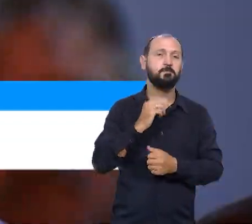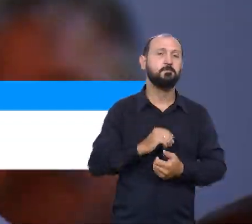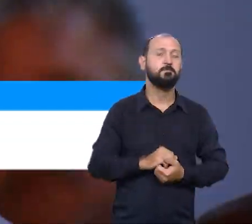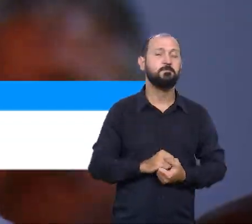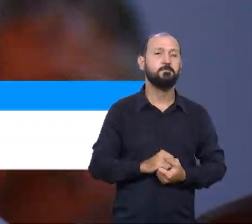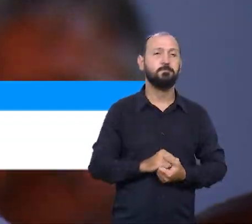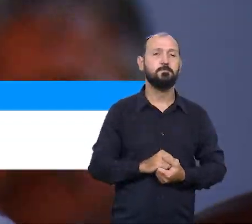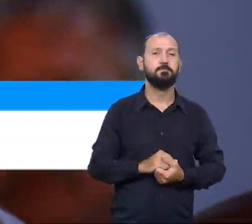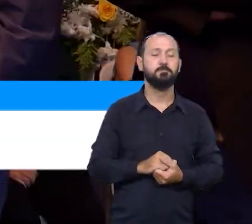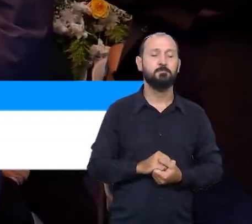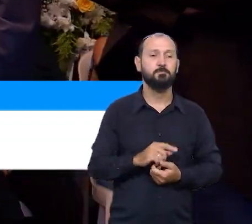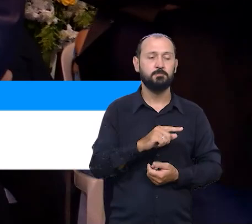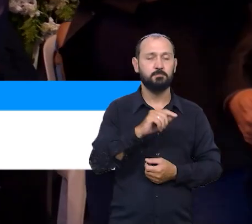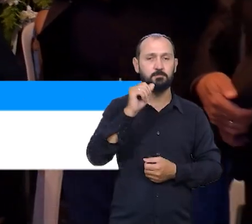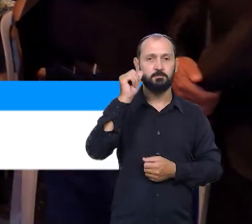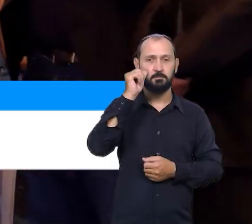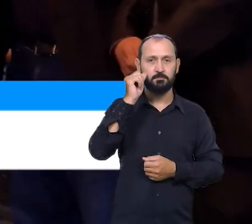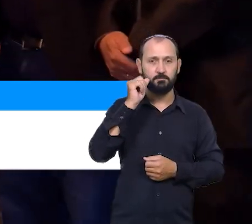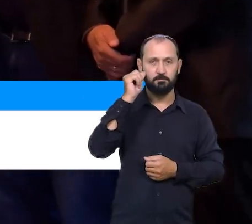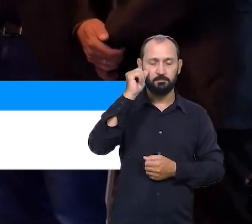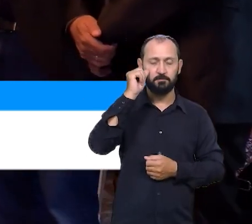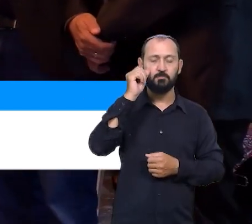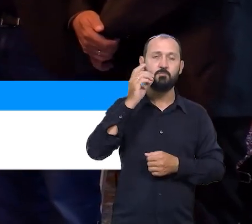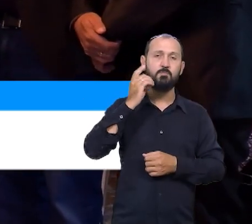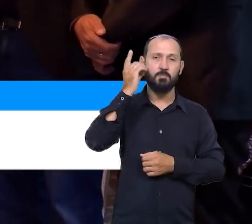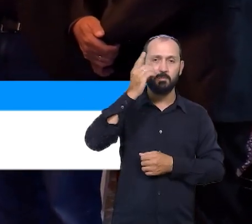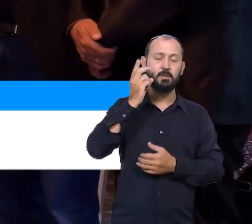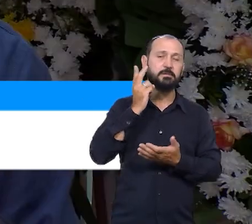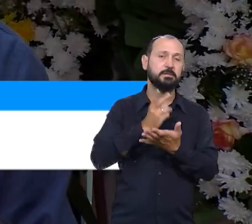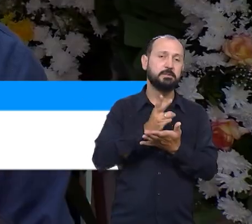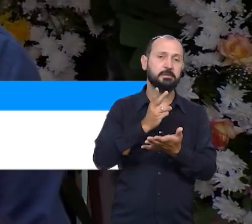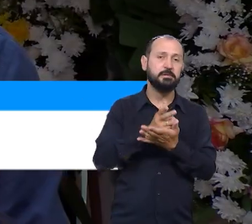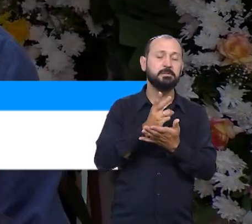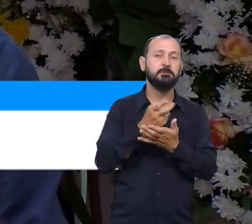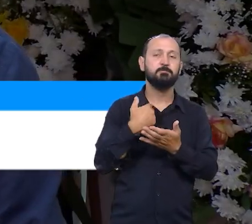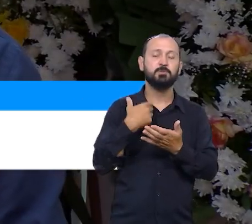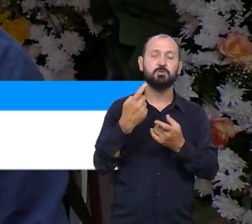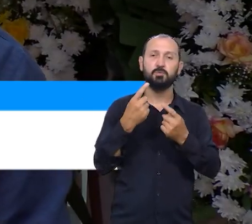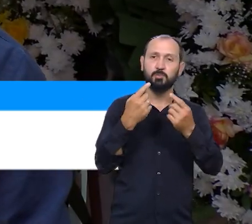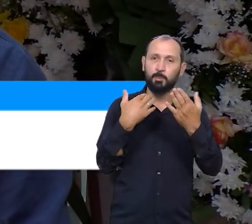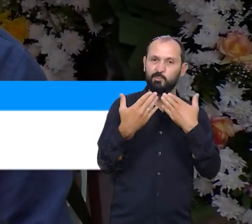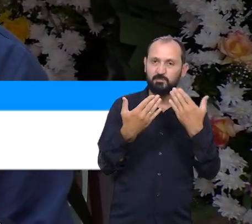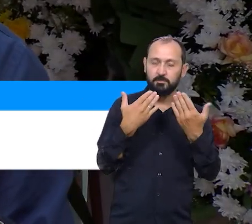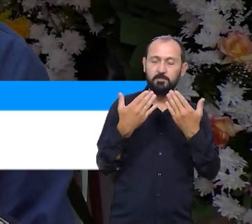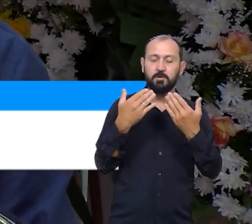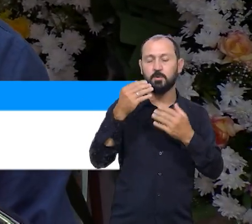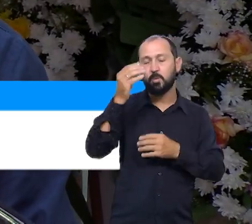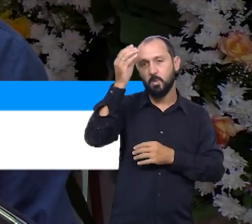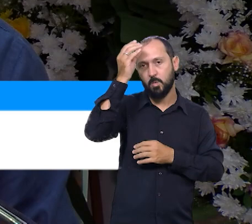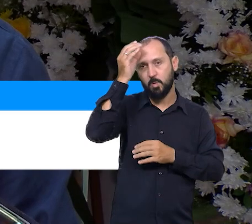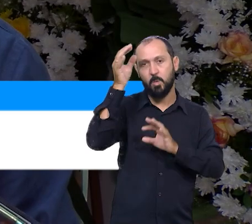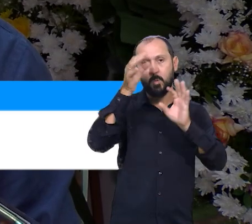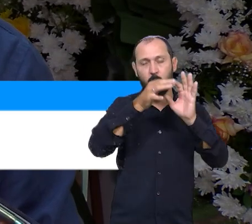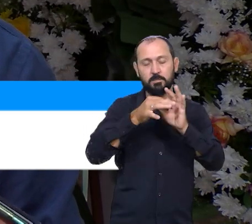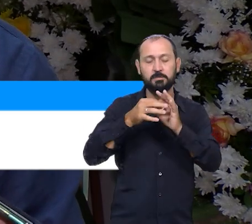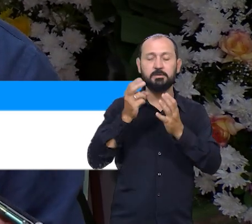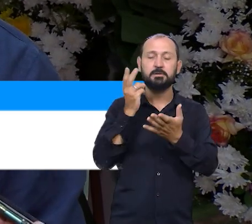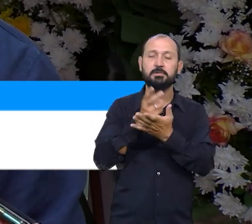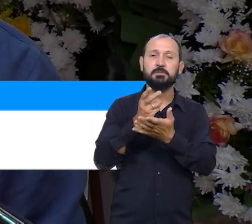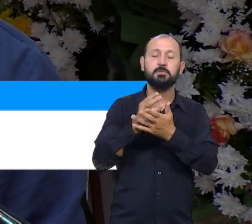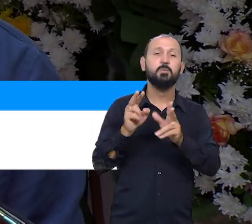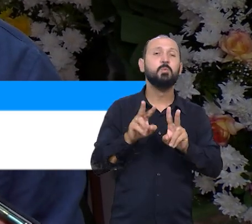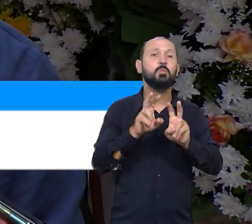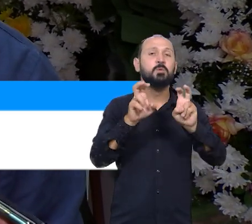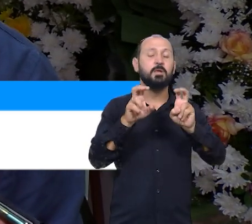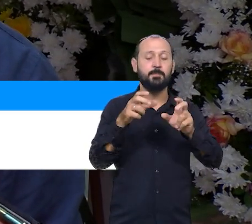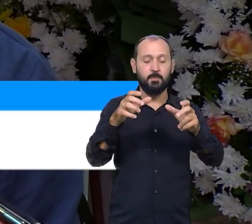o governador Eduardo Riedel. Amarildo é uma pessoa que, como parlamentar, sempre buscou o diálogo, o consenso